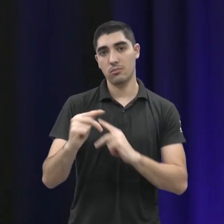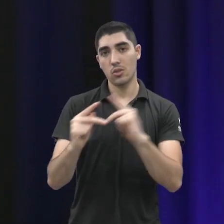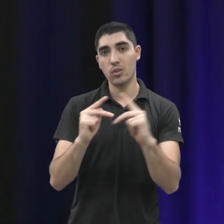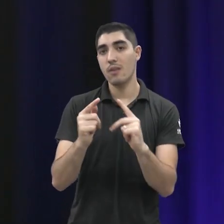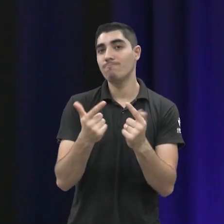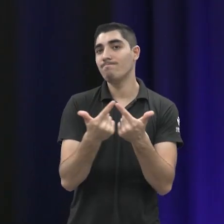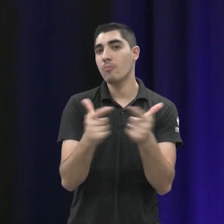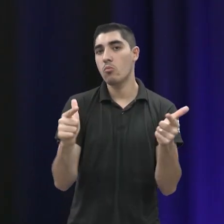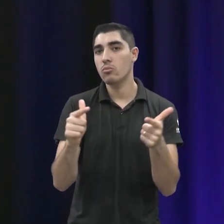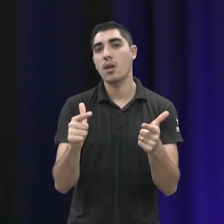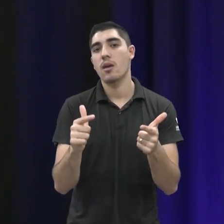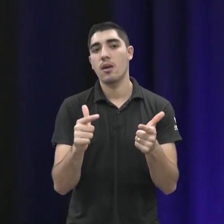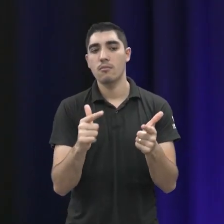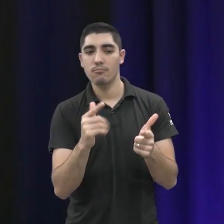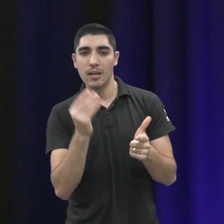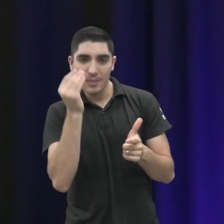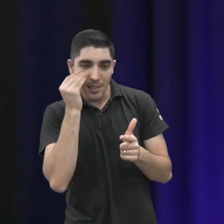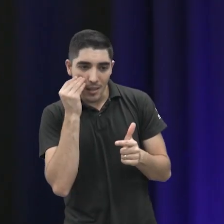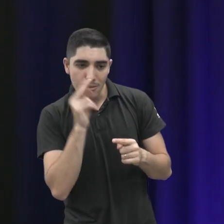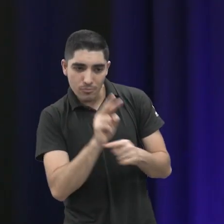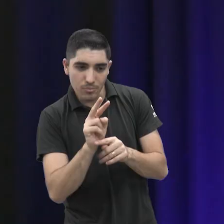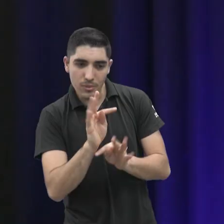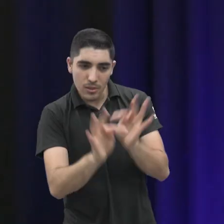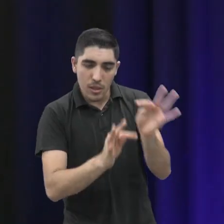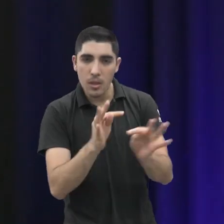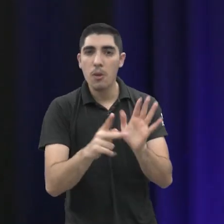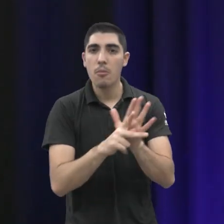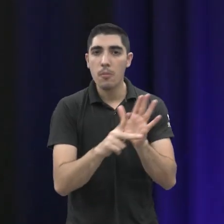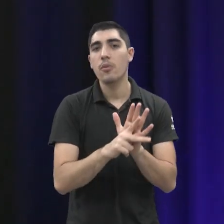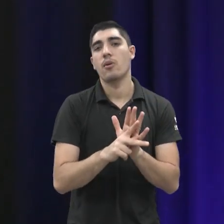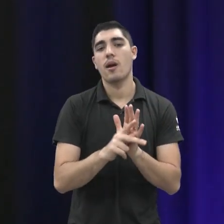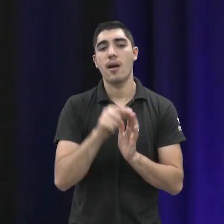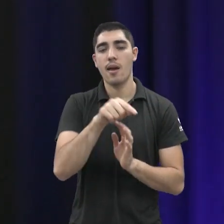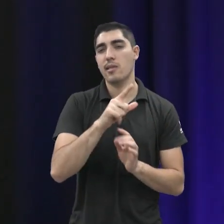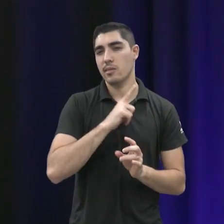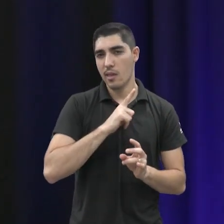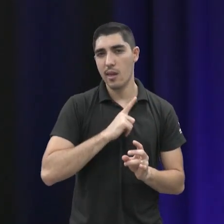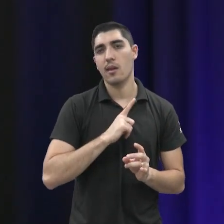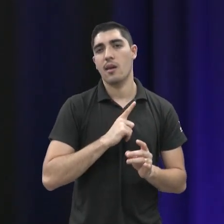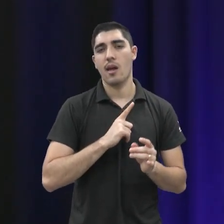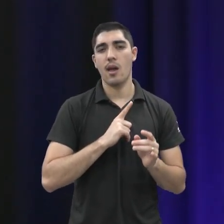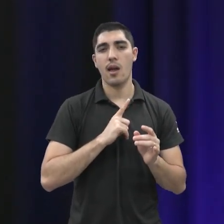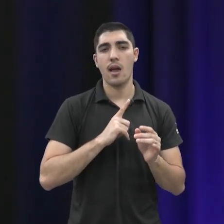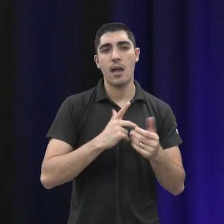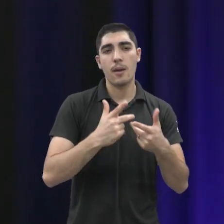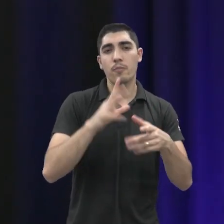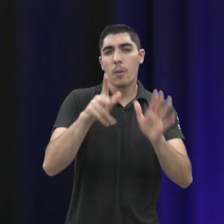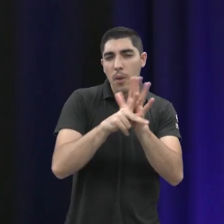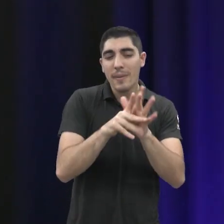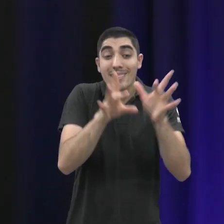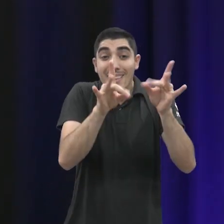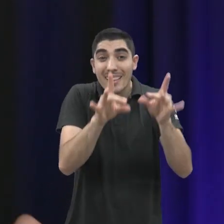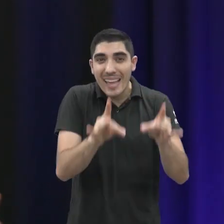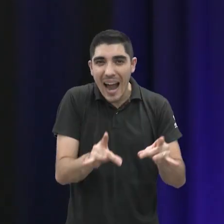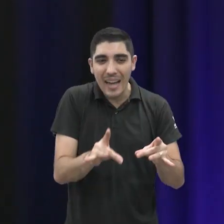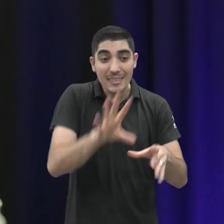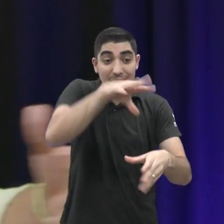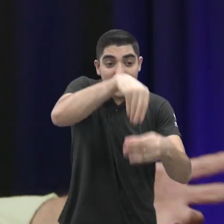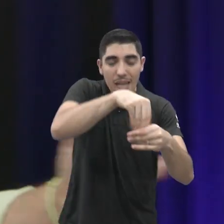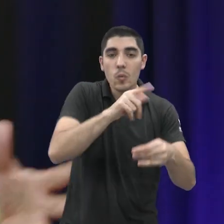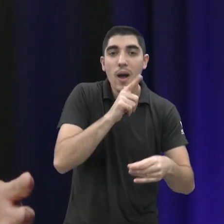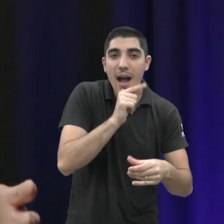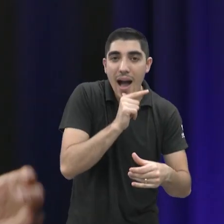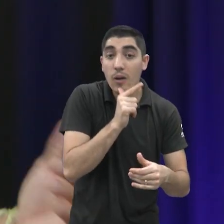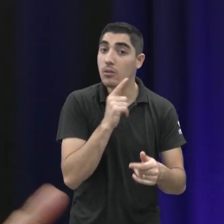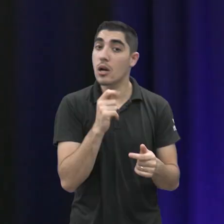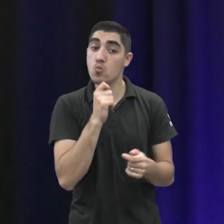reduza o volume de hormônio, de antibiótico, de microplásticos, né? Então a gente podia já, numa cidade